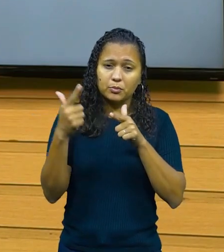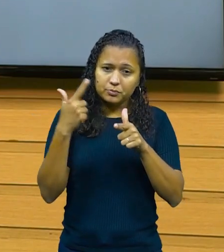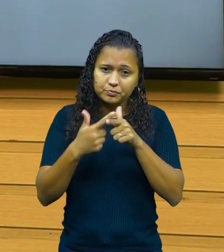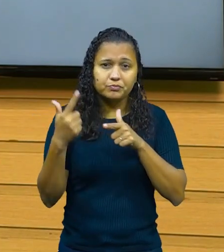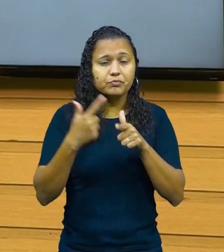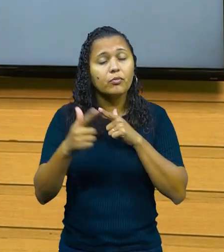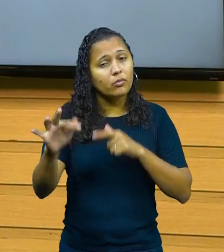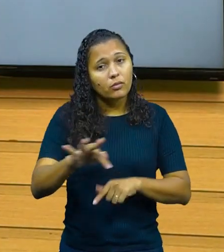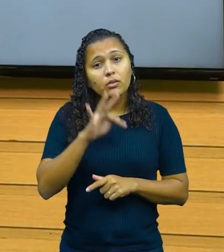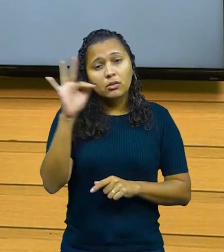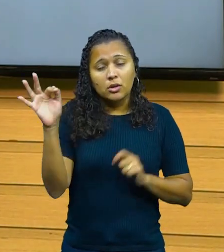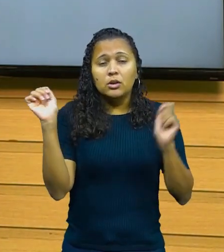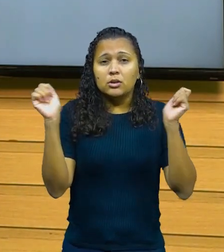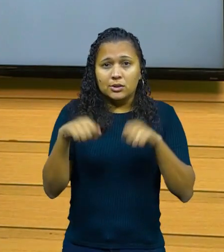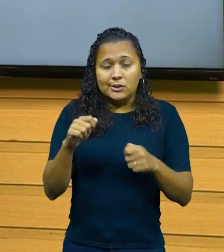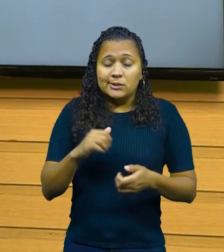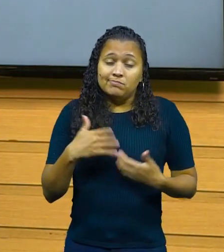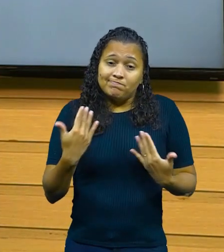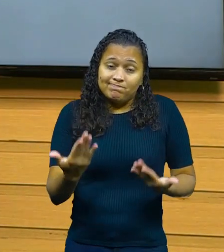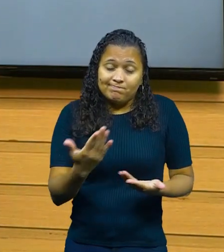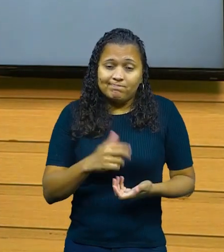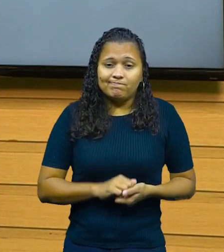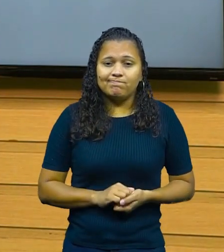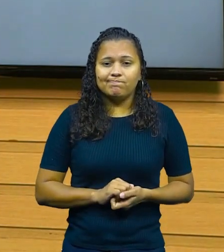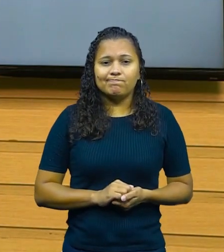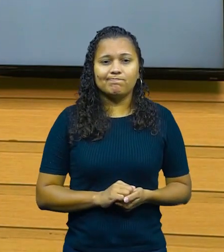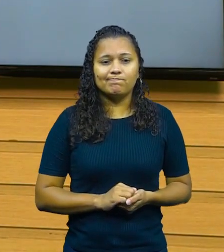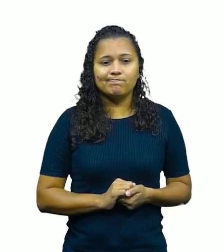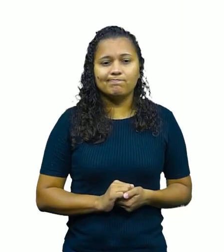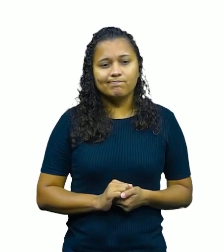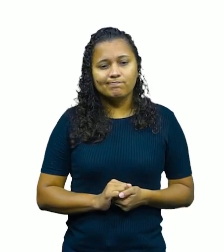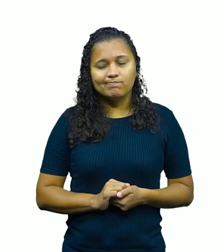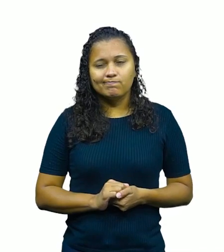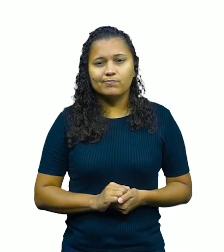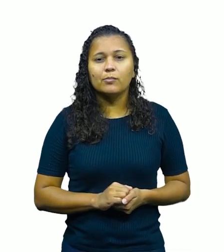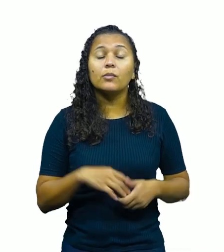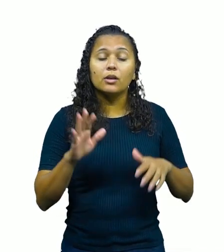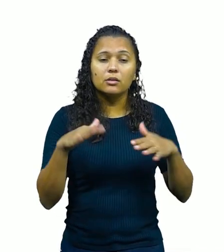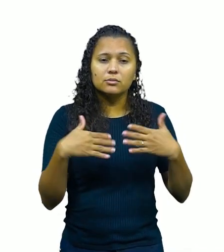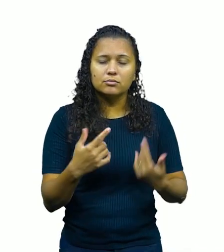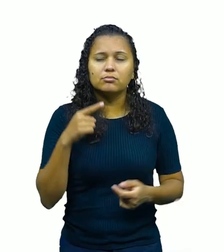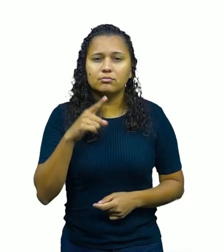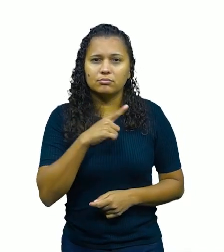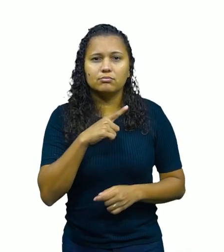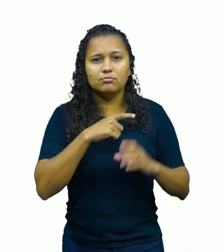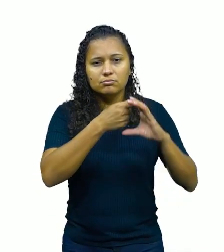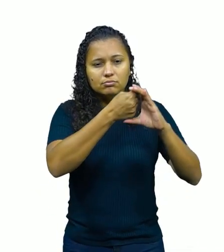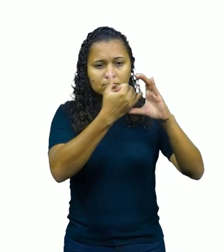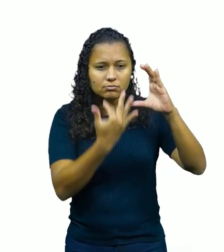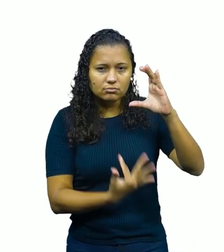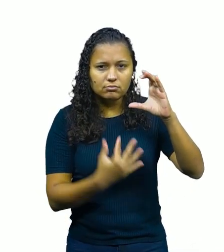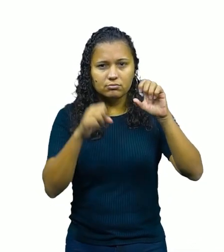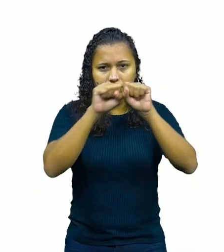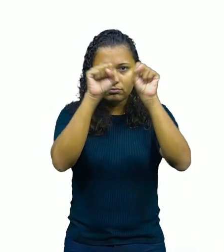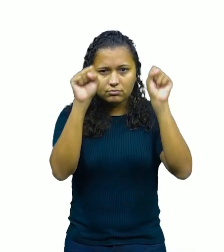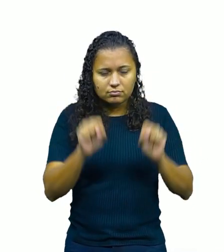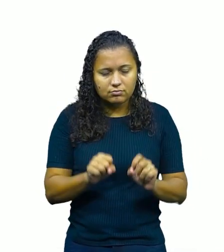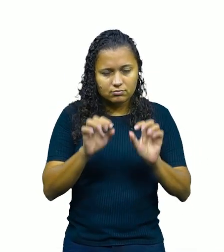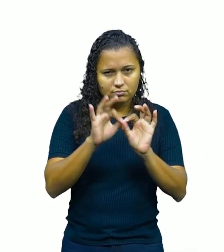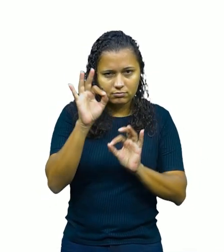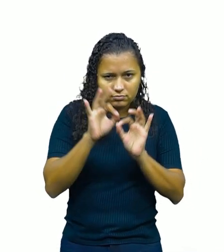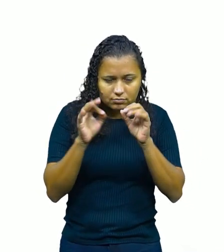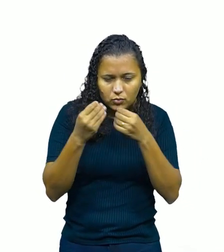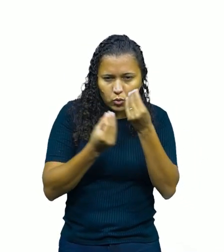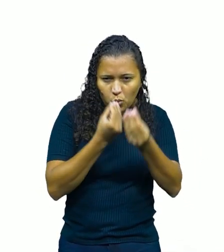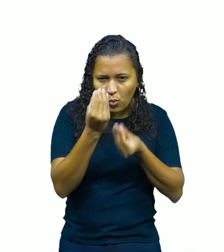algum problema, né, para esse equipamento, para essa máquina, né? Então, aqui a gente faz a classificação dos sistemas de medição